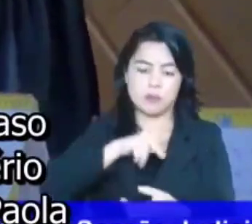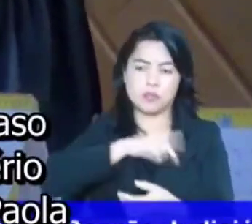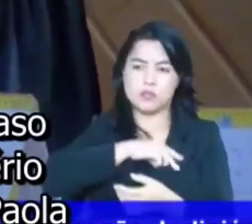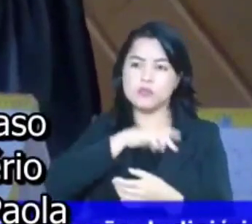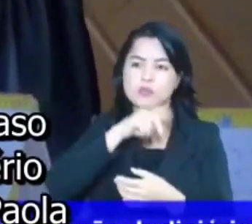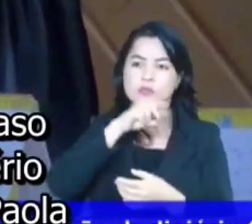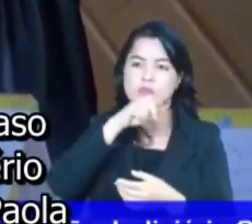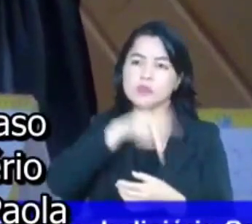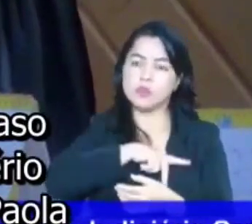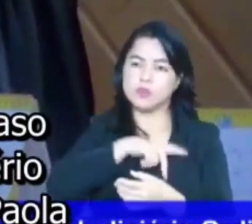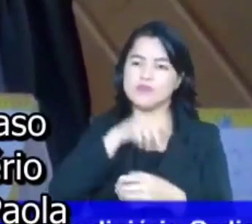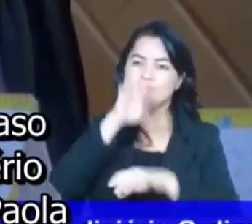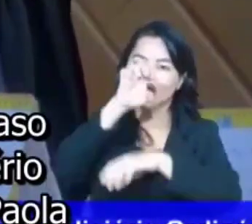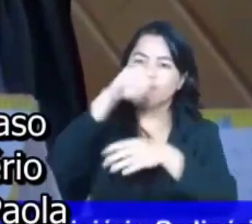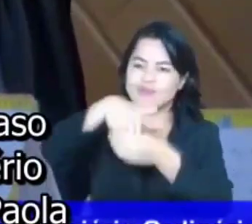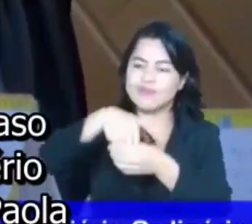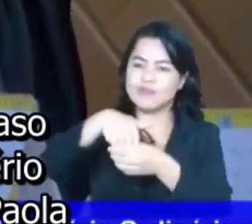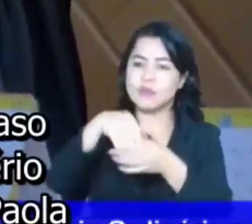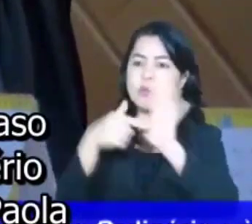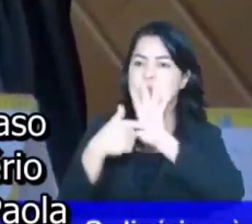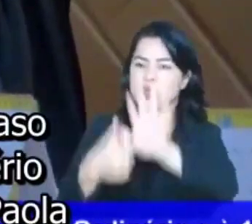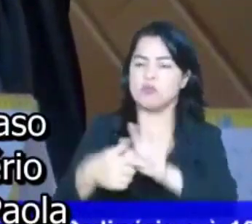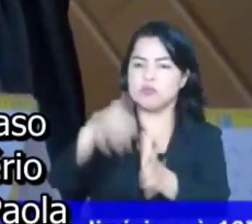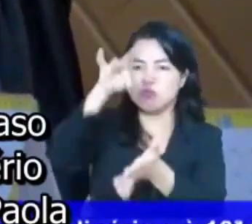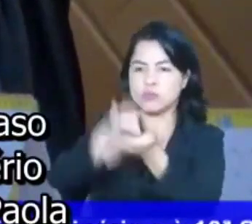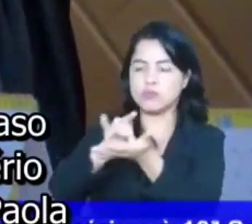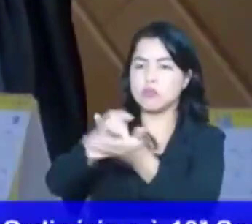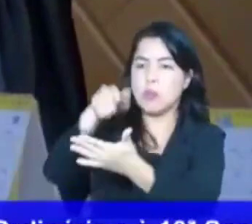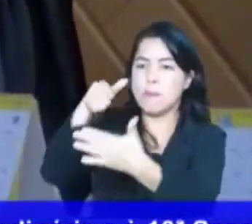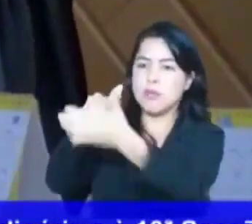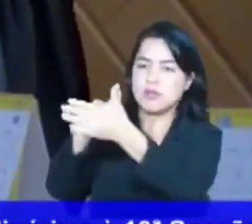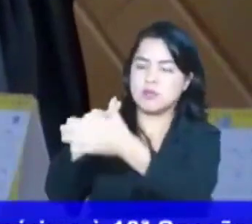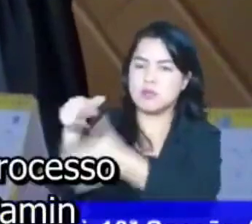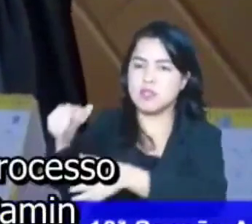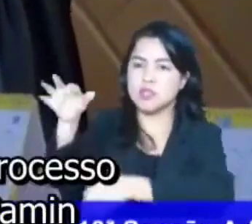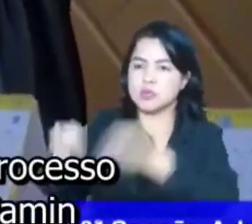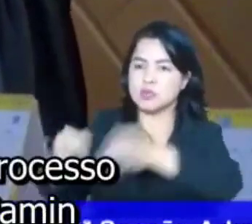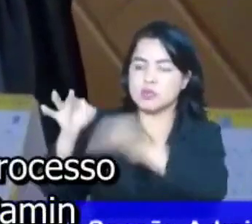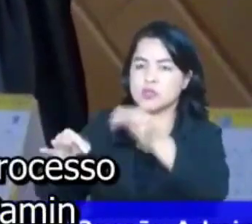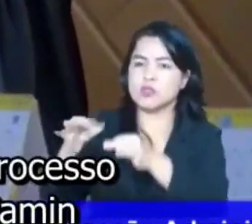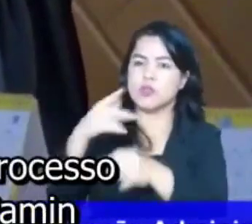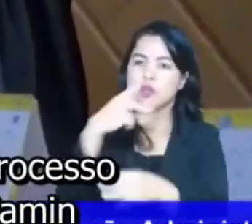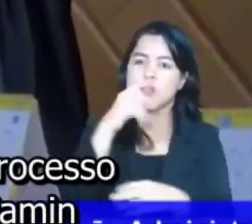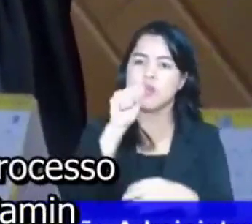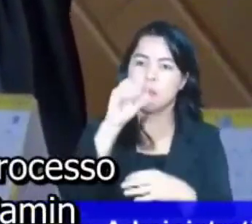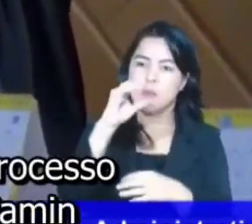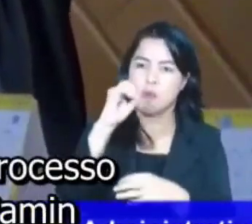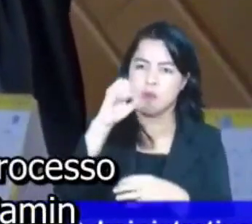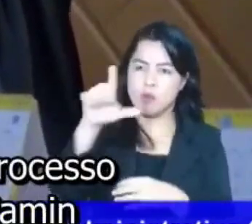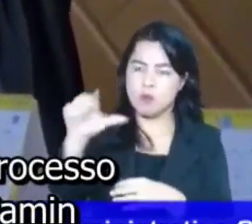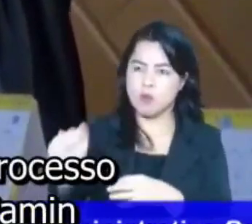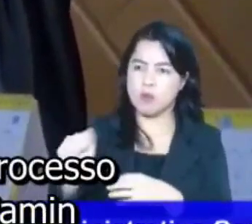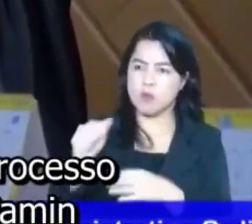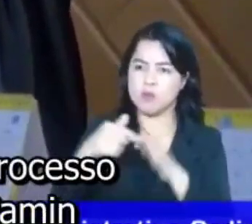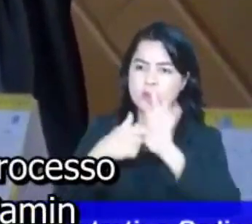Eleitoral, ele afirma o impedimento da juíza Paola, se fundamentando num